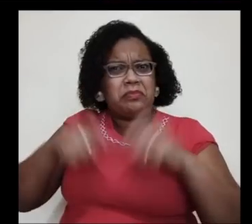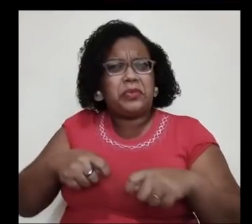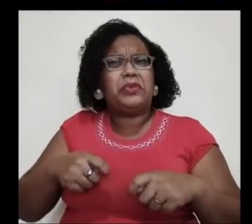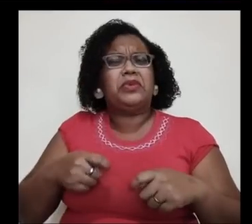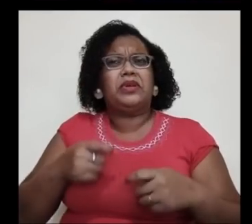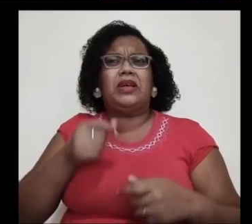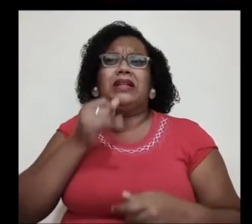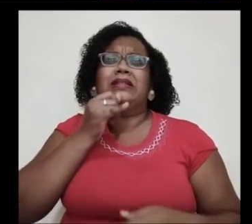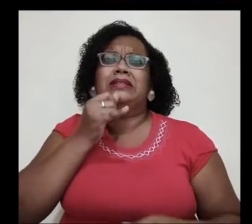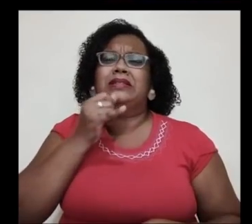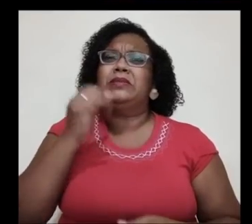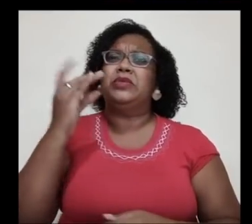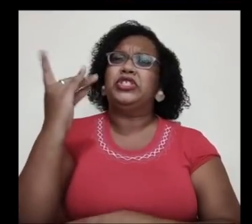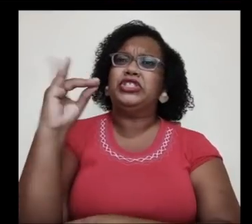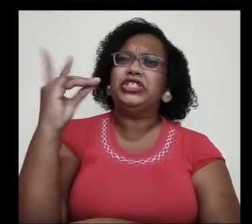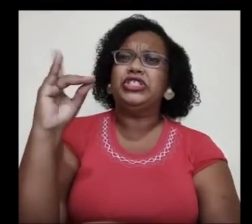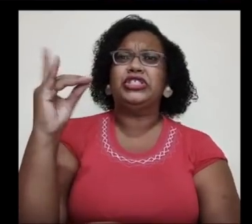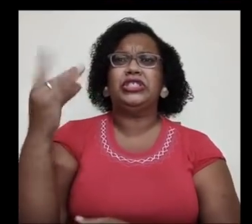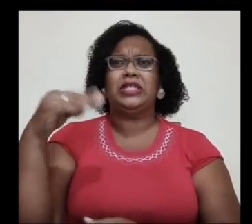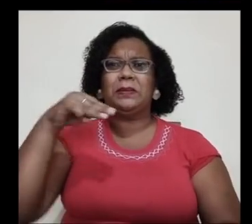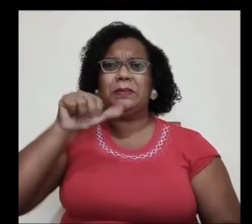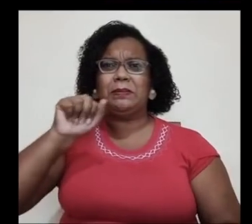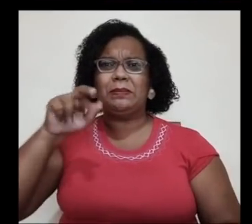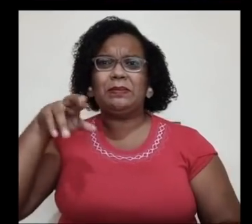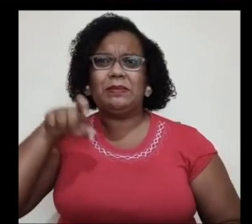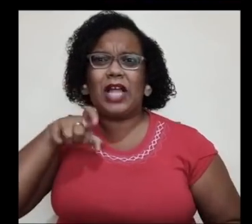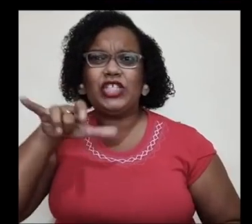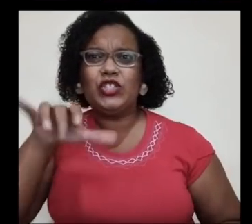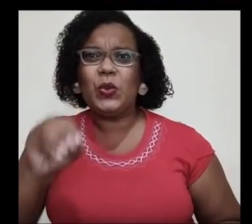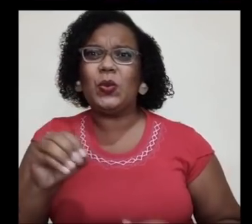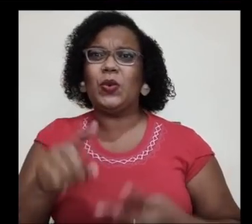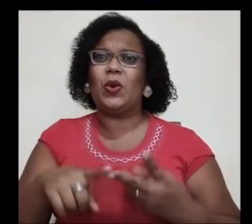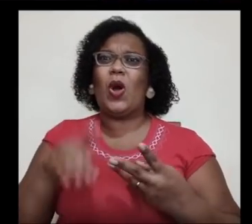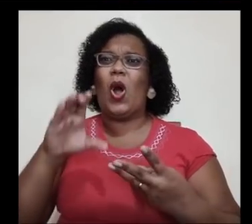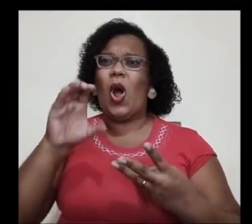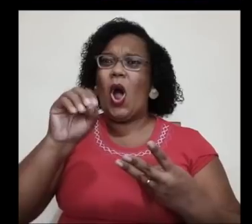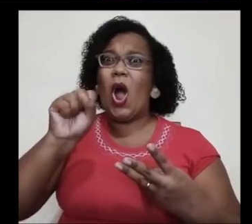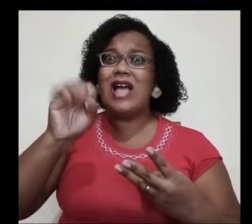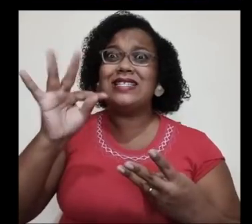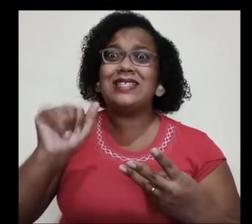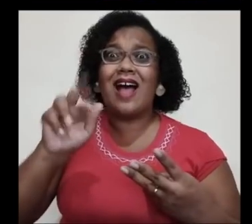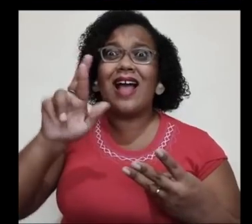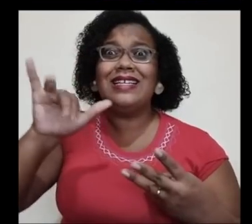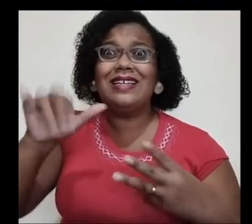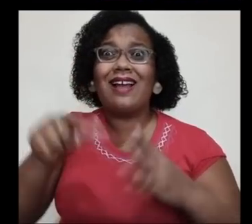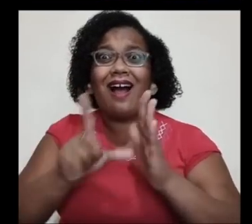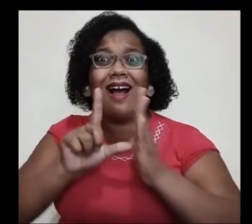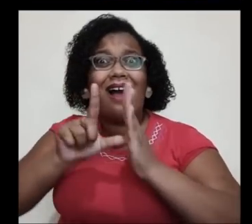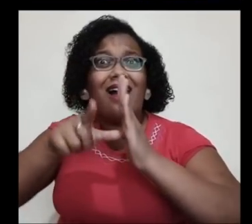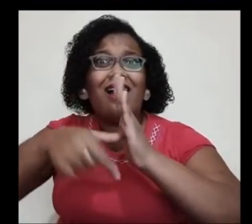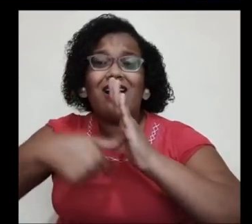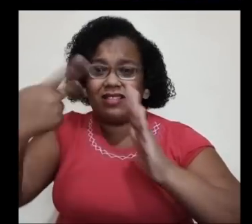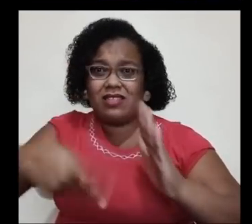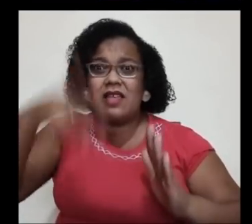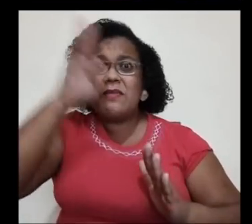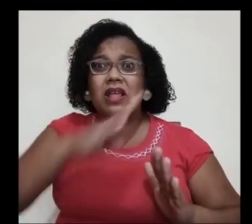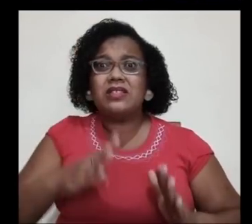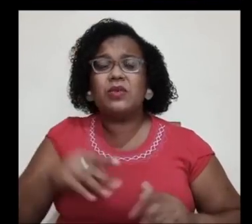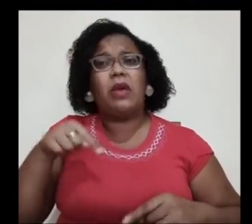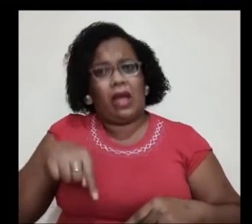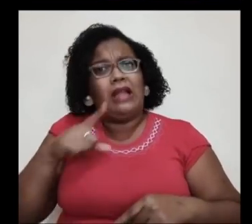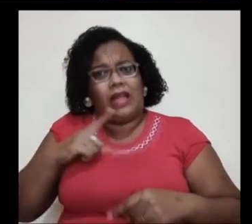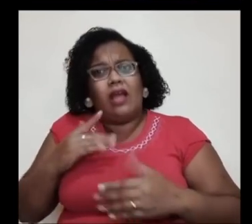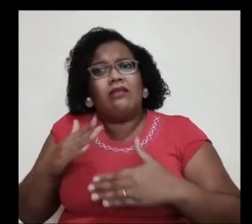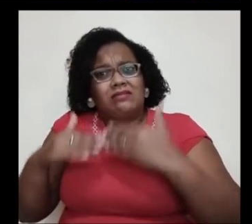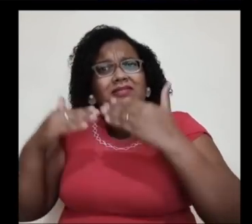atrasada. Apesar da ciência brasileira ter crescido muito, essa conexão com a inovação tecnológica ainda é frágil. Isso